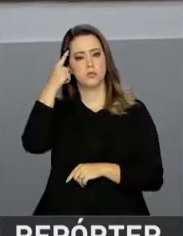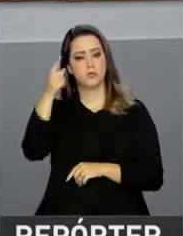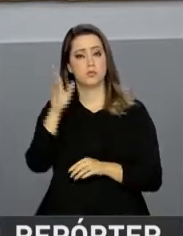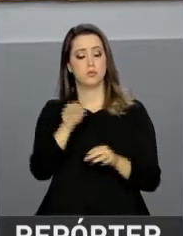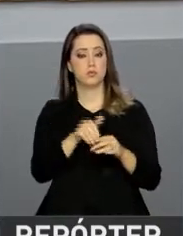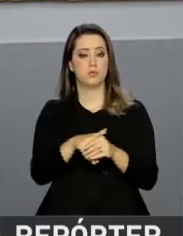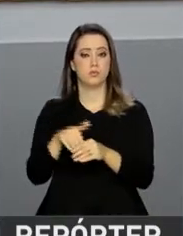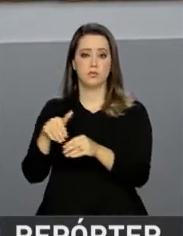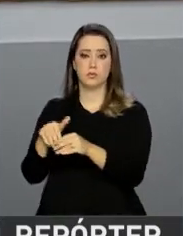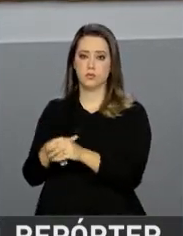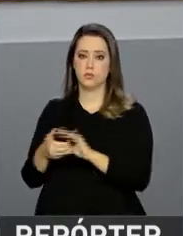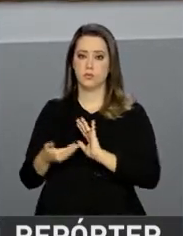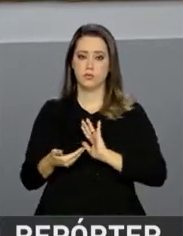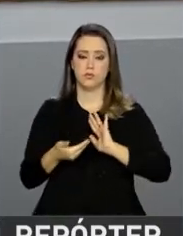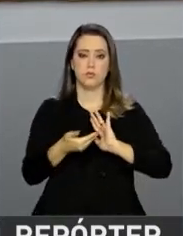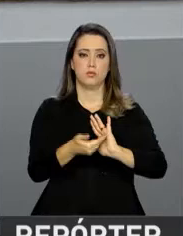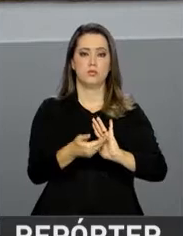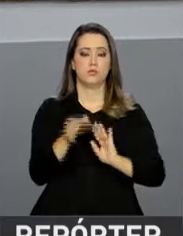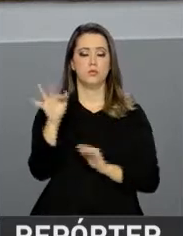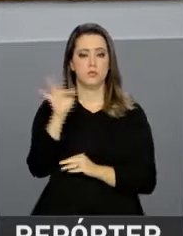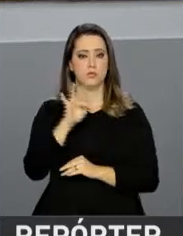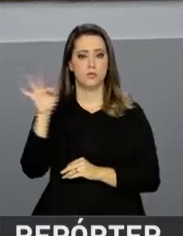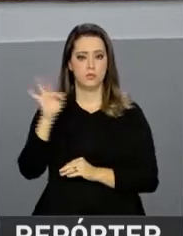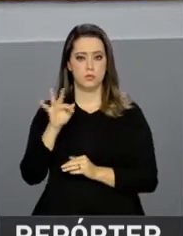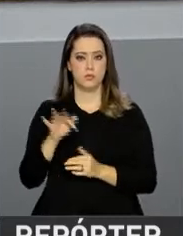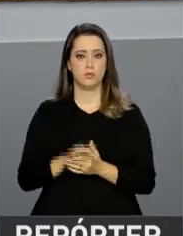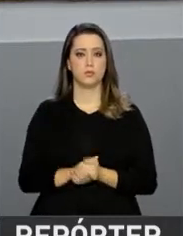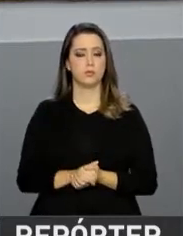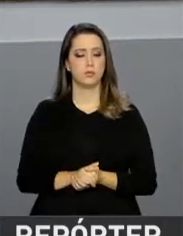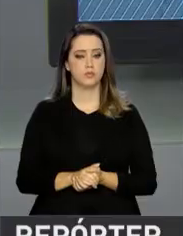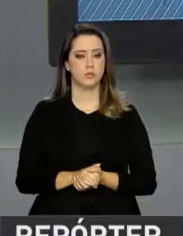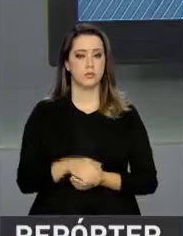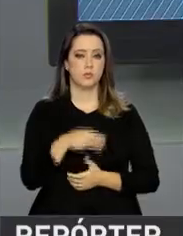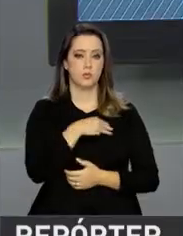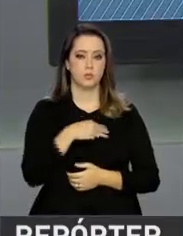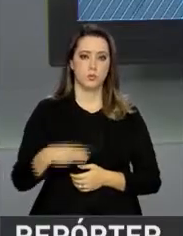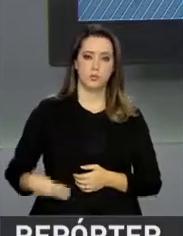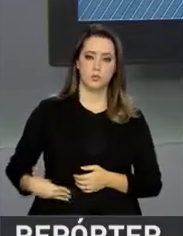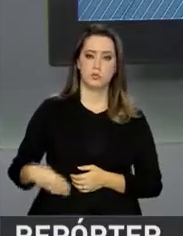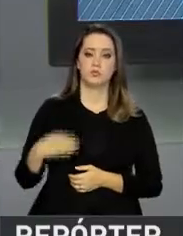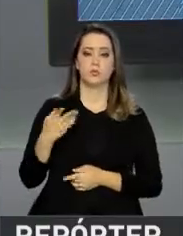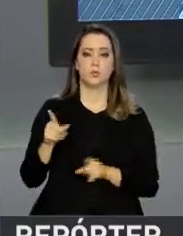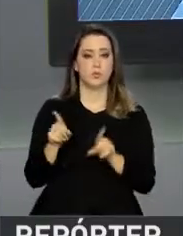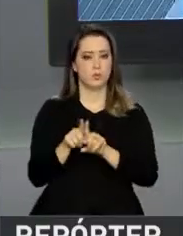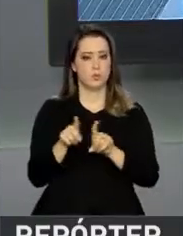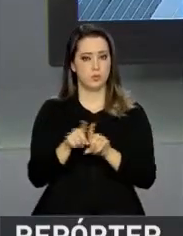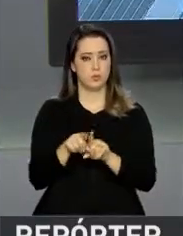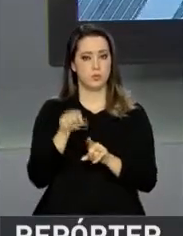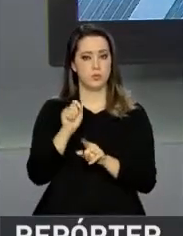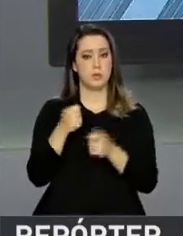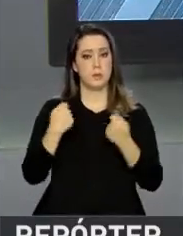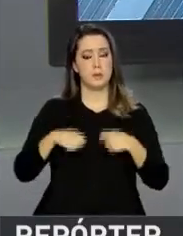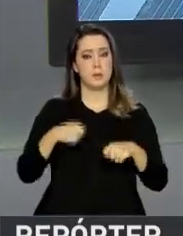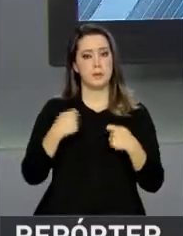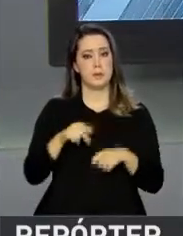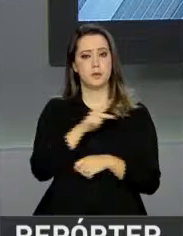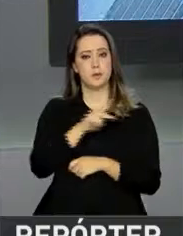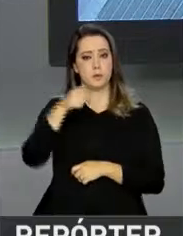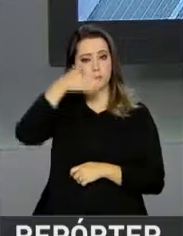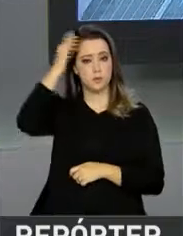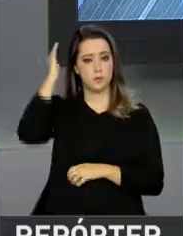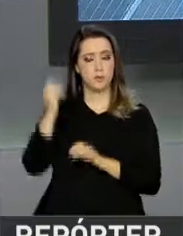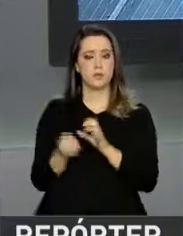que a idéia é que a votação na câmara seja ainda em fevereiro o ministro da secretaria de governo falou também que depende do